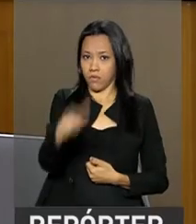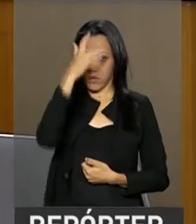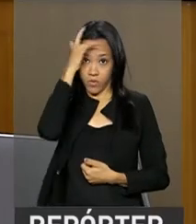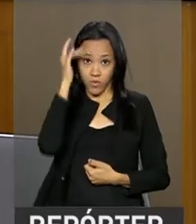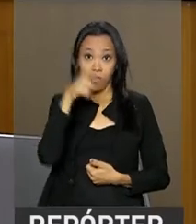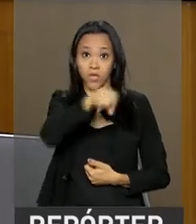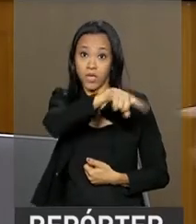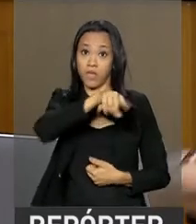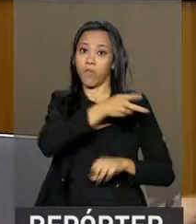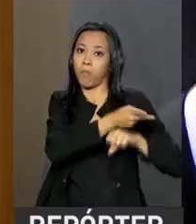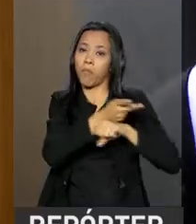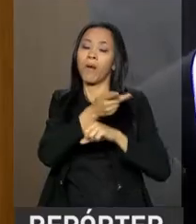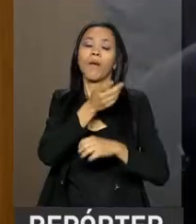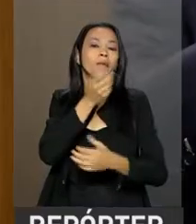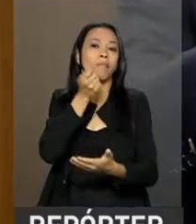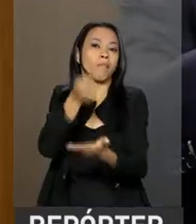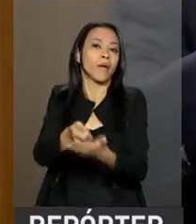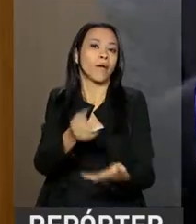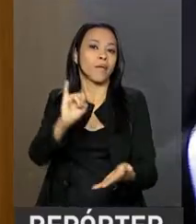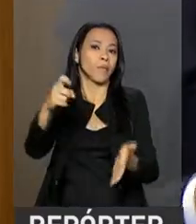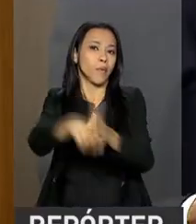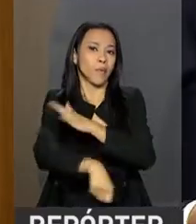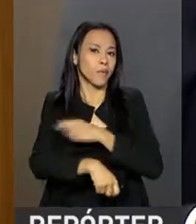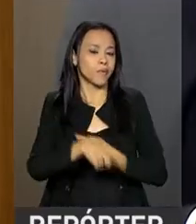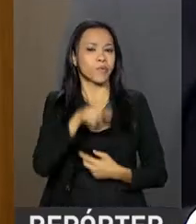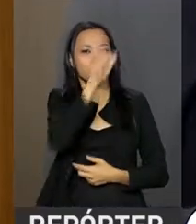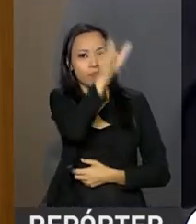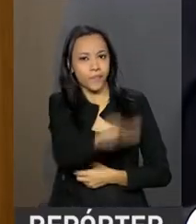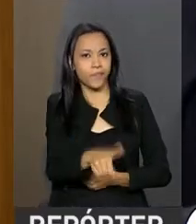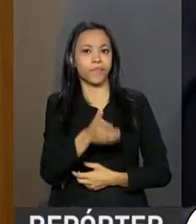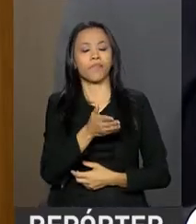o imposto o estadão